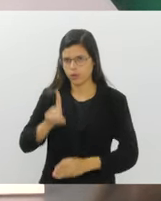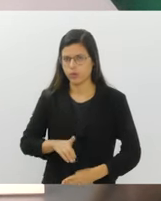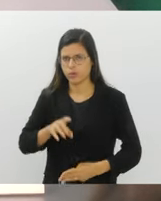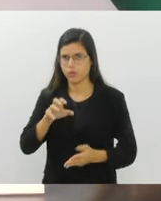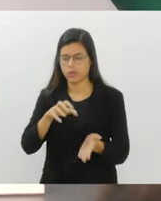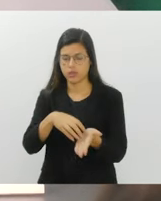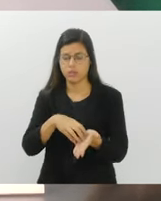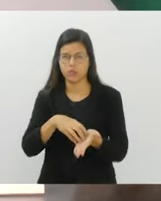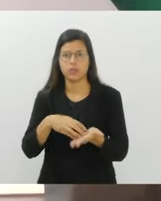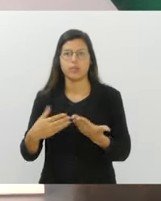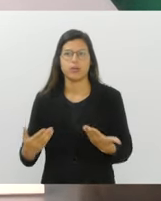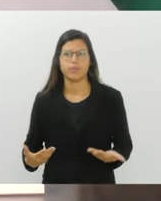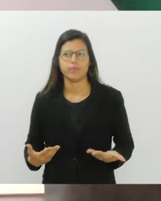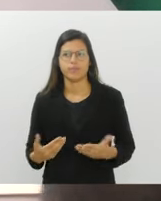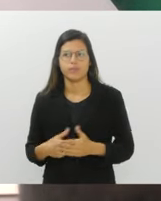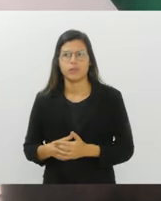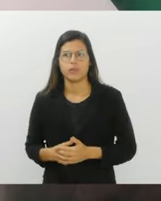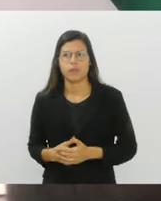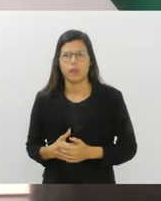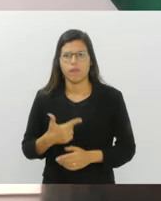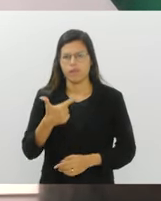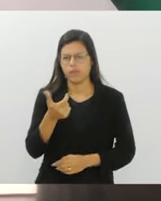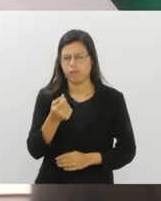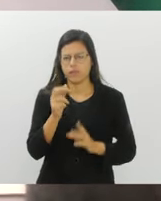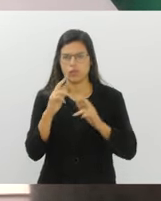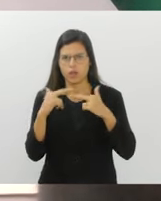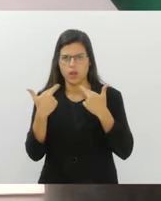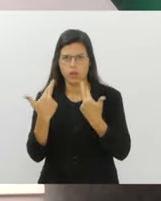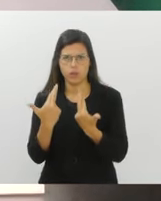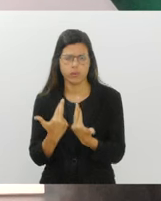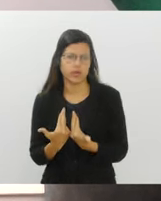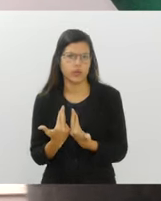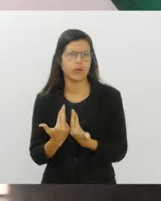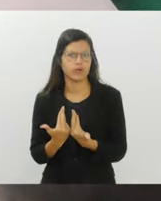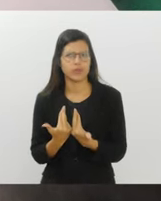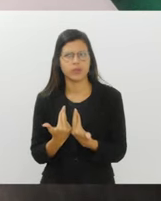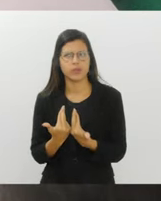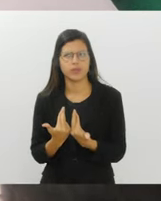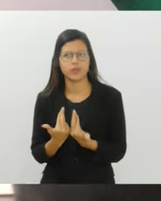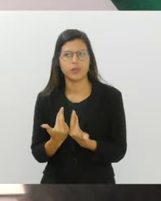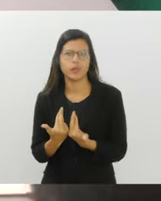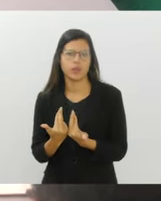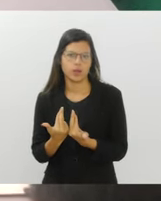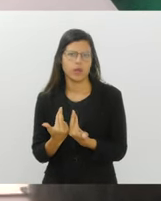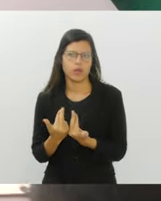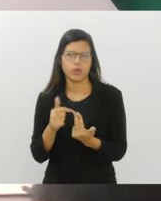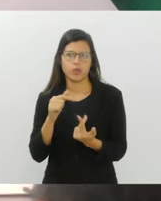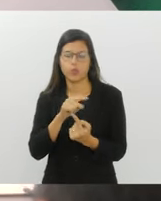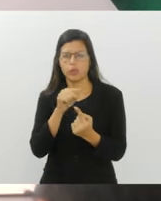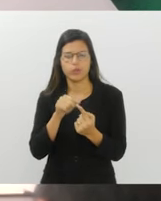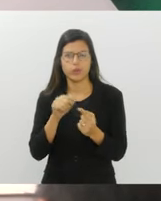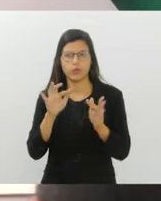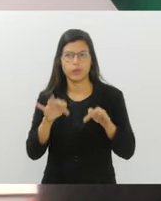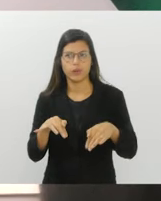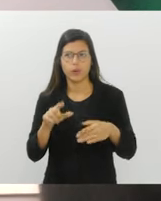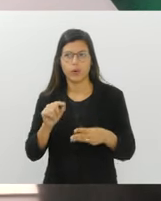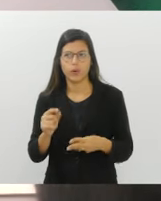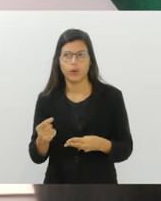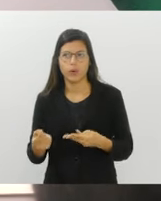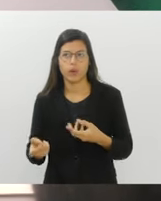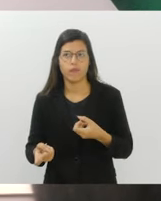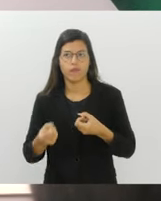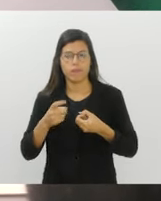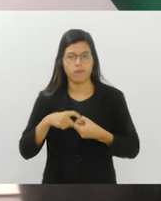Mais ou menos umas 20 reuniões, e o produto final é a retomada da